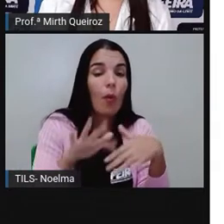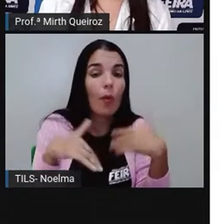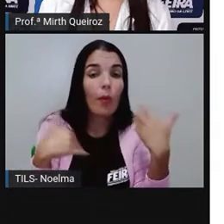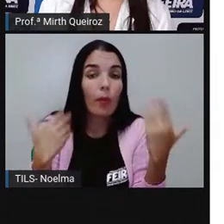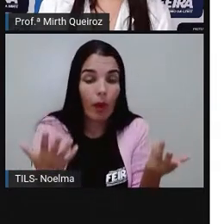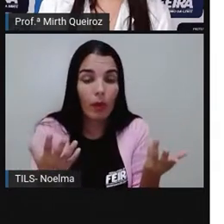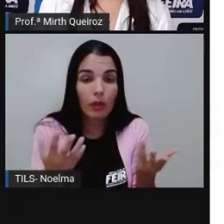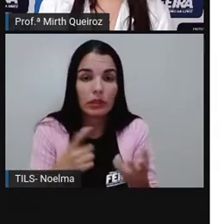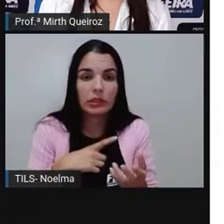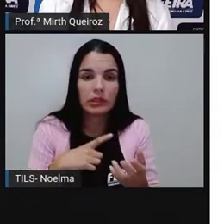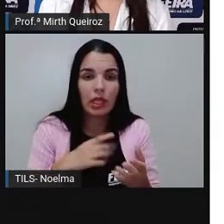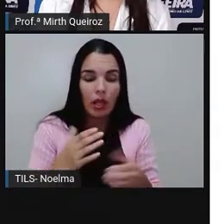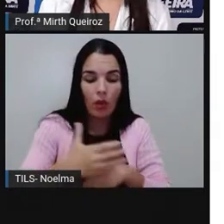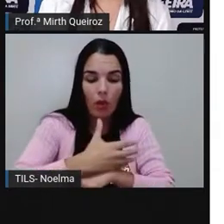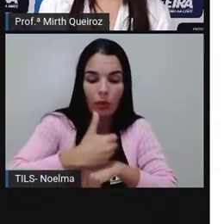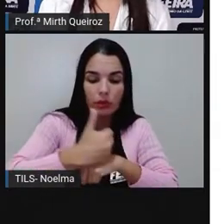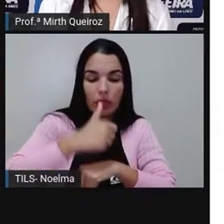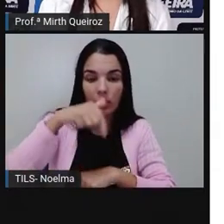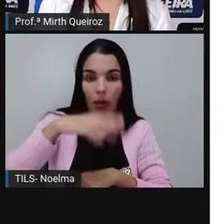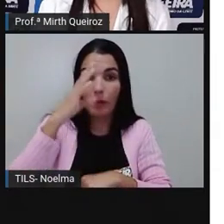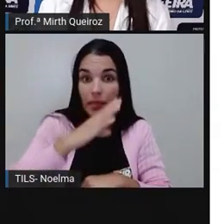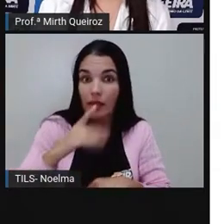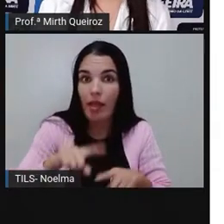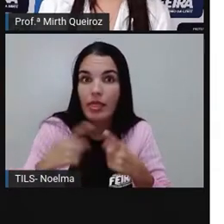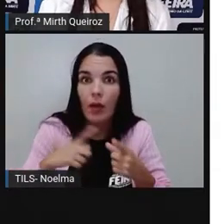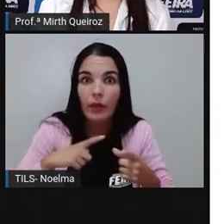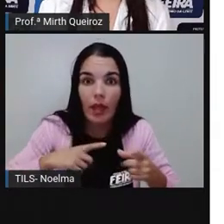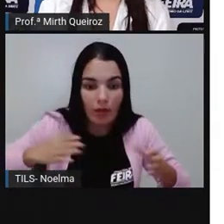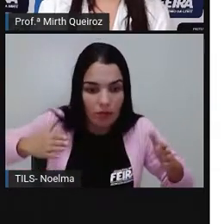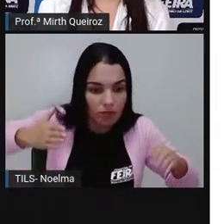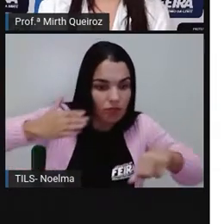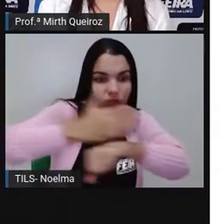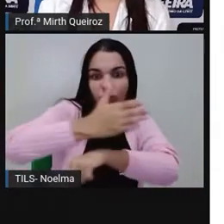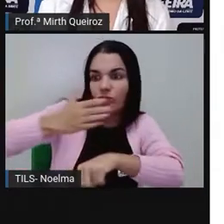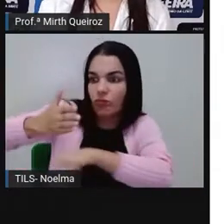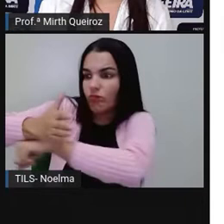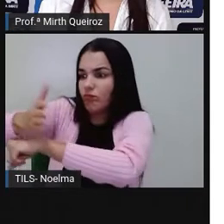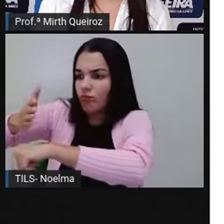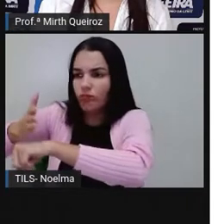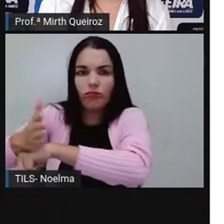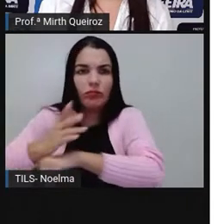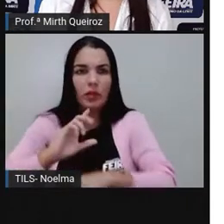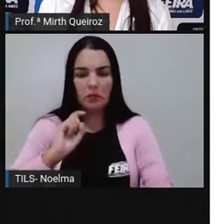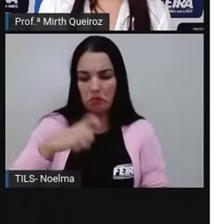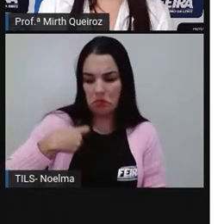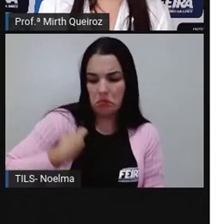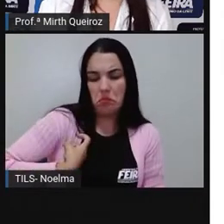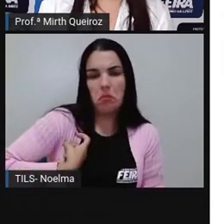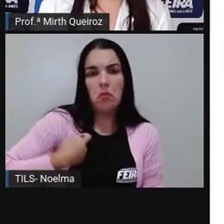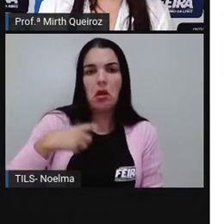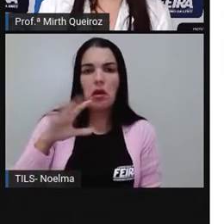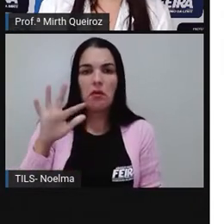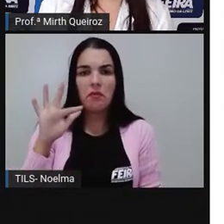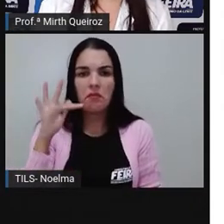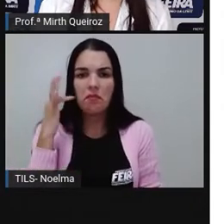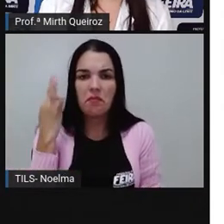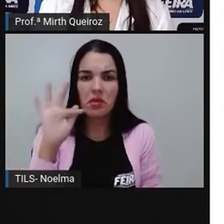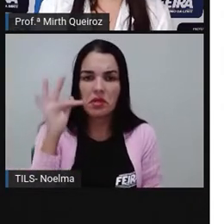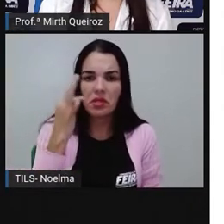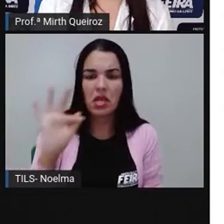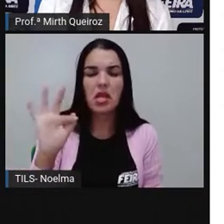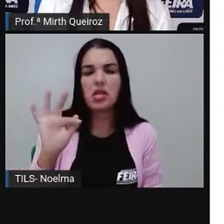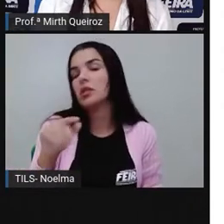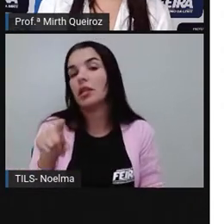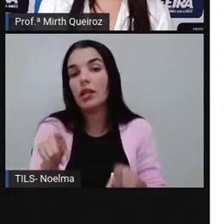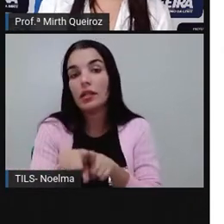eles colonizassem o Brasil foram as invasões. Começaram-se invasões francesas, holandesas, né? E aí, com medo de perder o